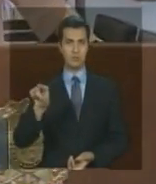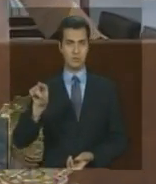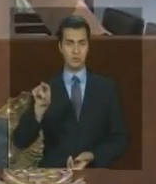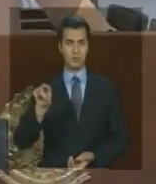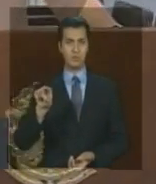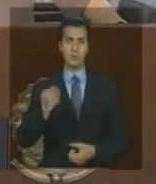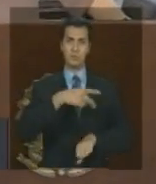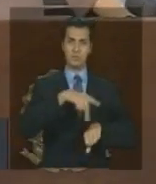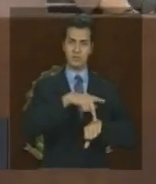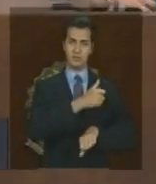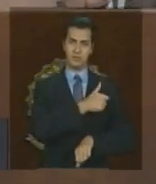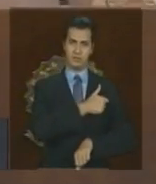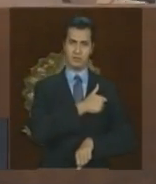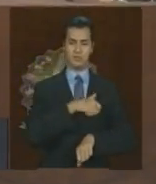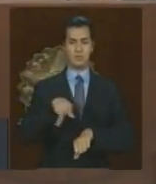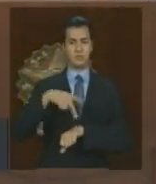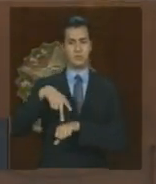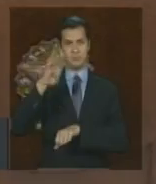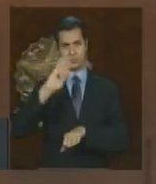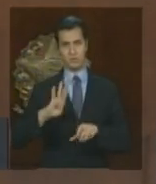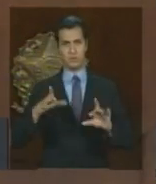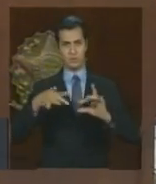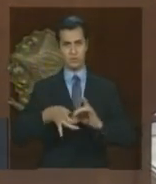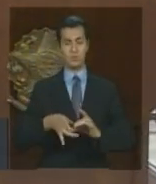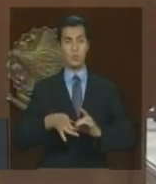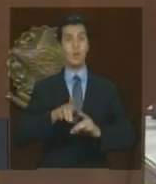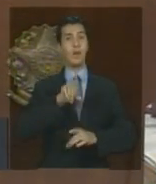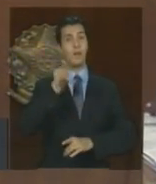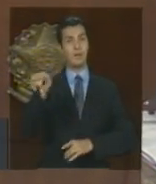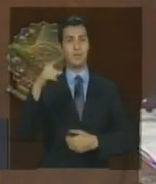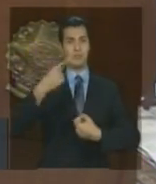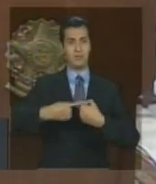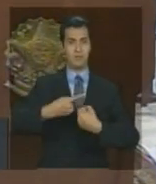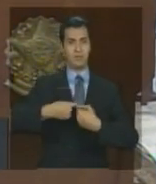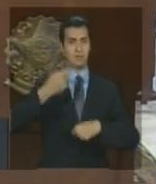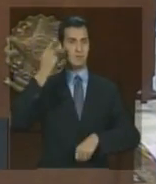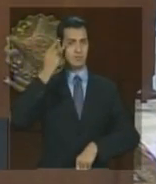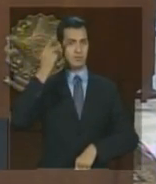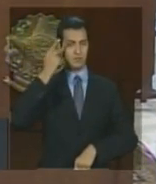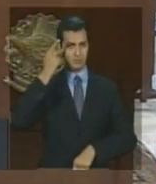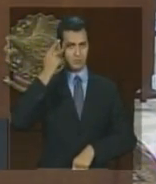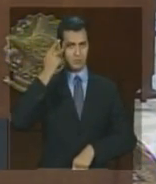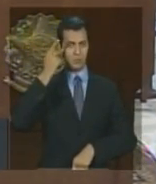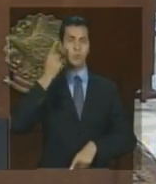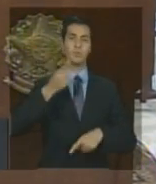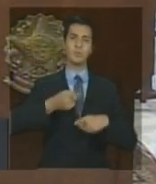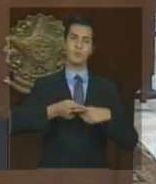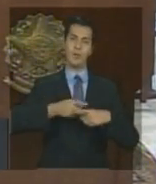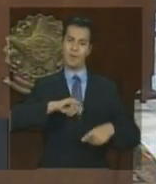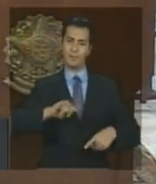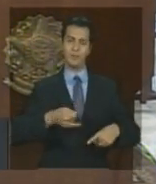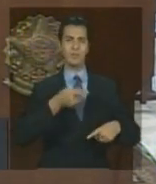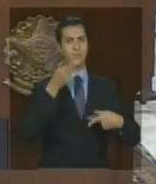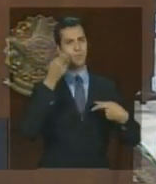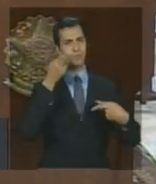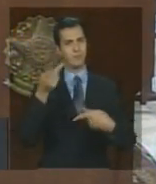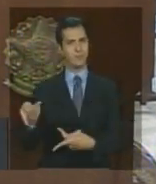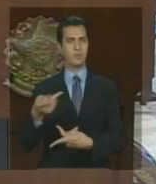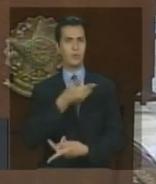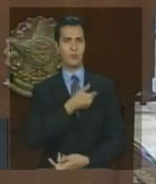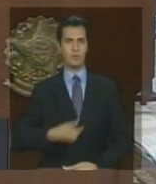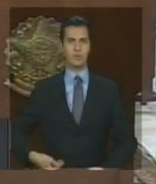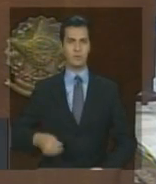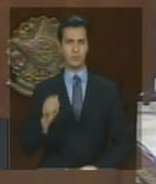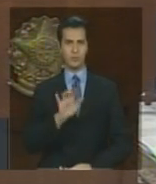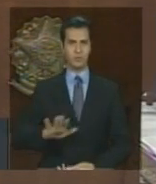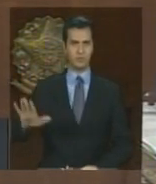Nations. Em São Paulo, no contexto da visita do governador-geral ao Brasil. To be held in São Paulo as